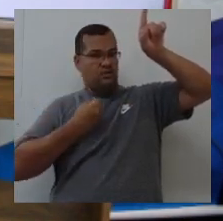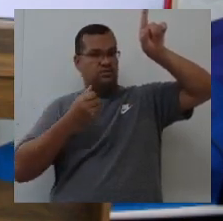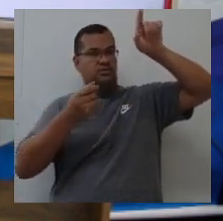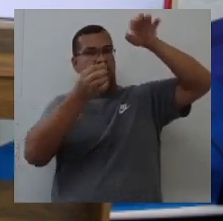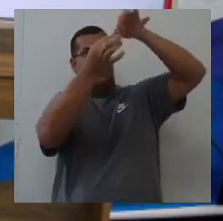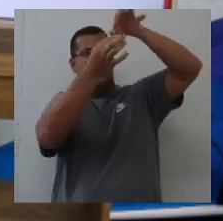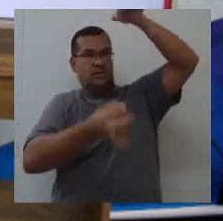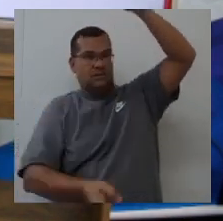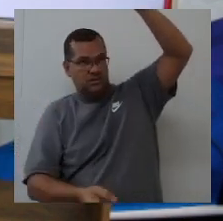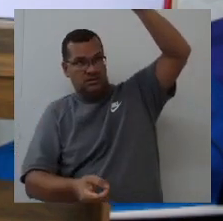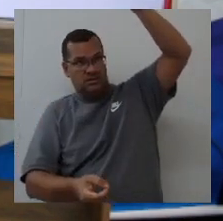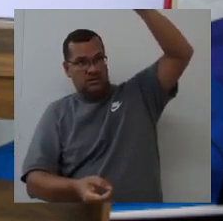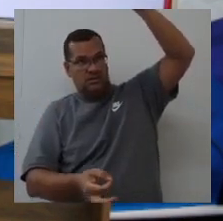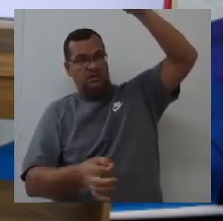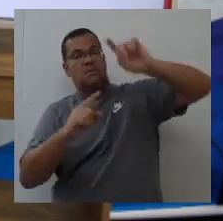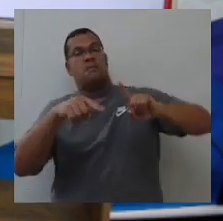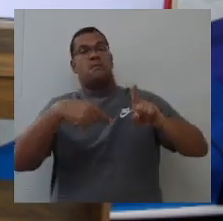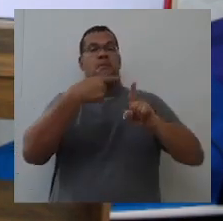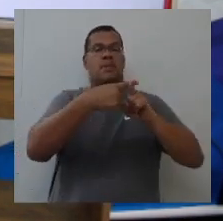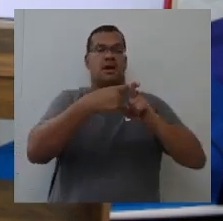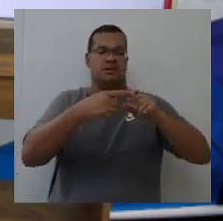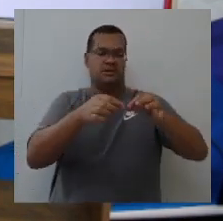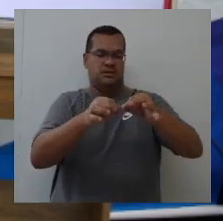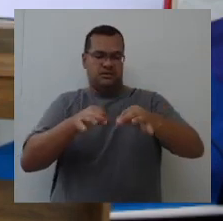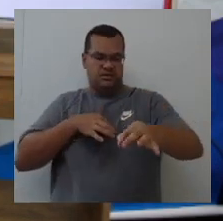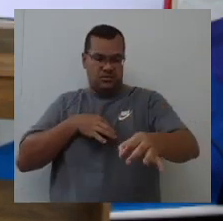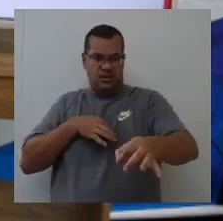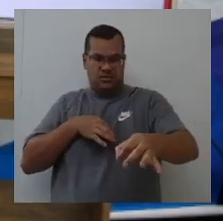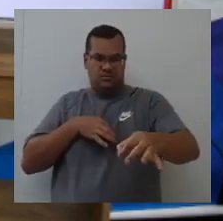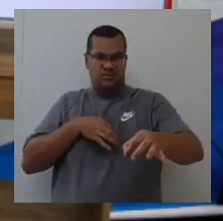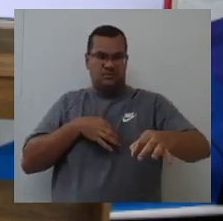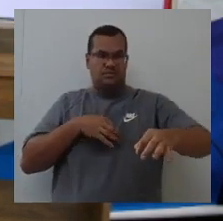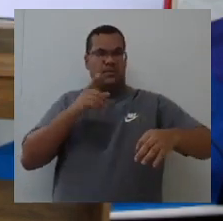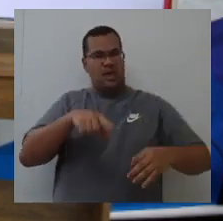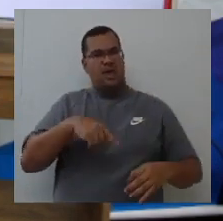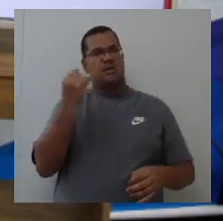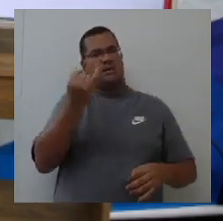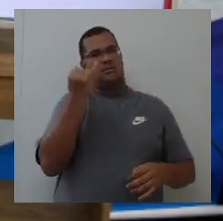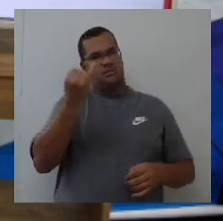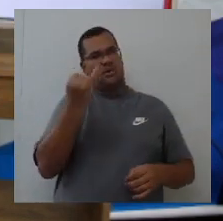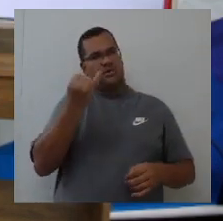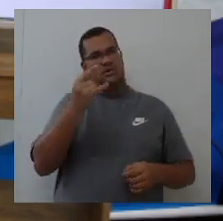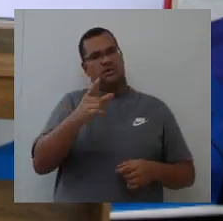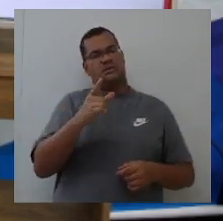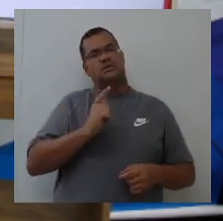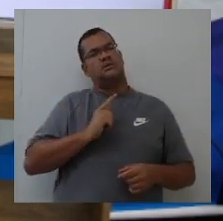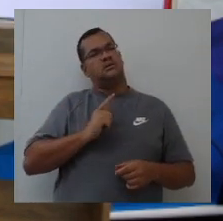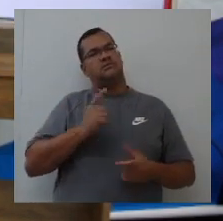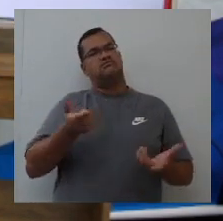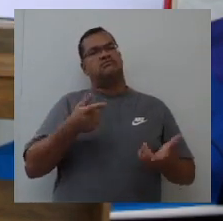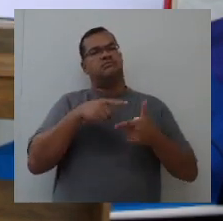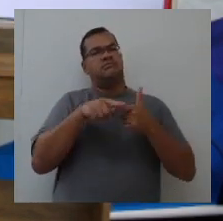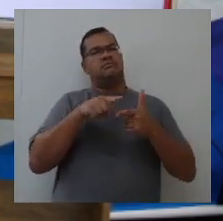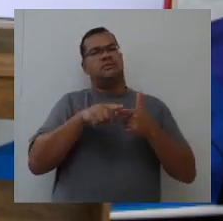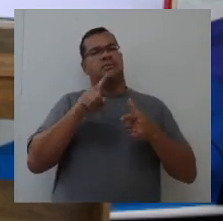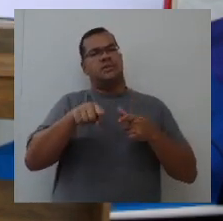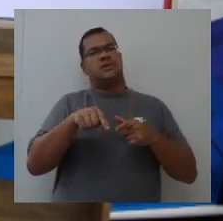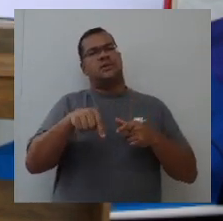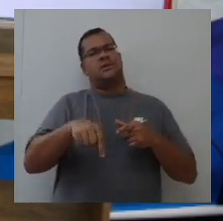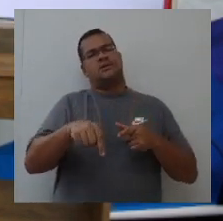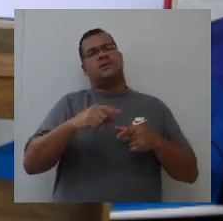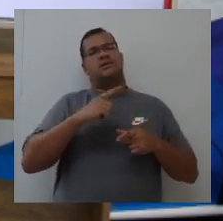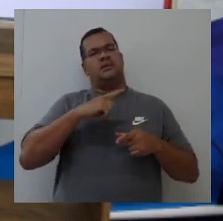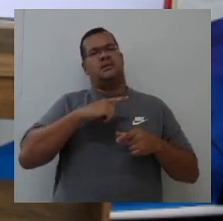parede é igual à distância da parede até onde eu estou. E essa relação ela é muito importante para a gente entender alguns problemas aqui da